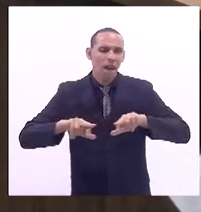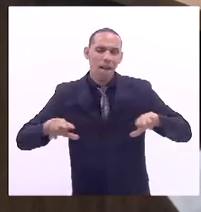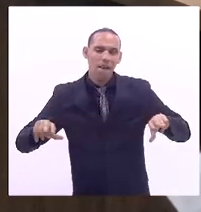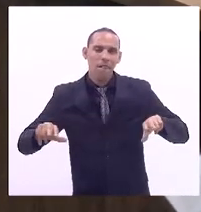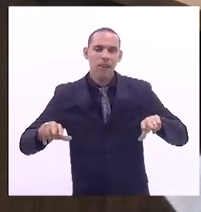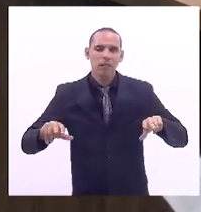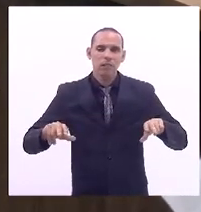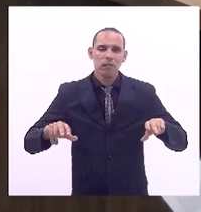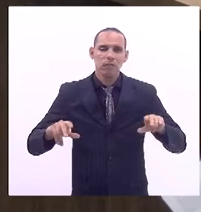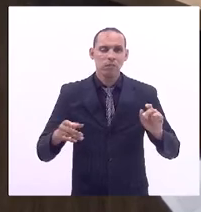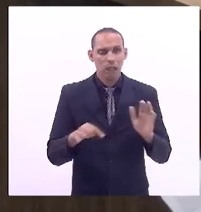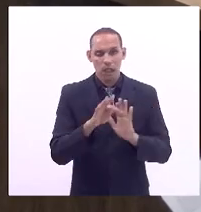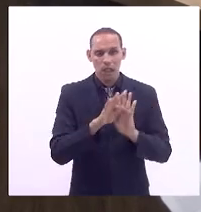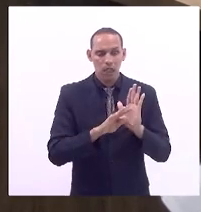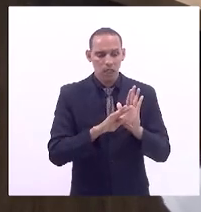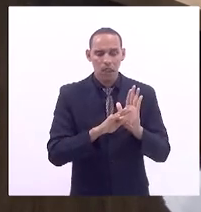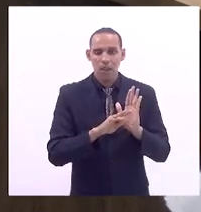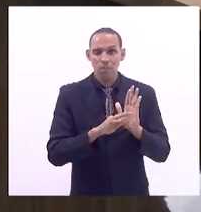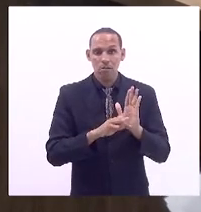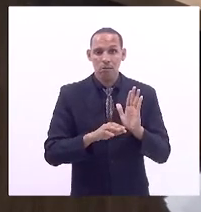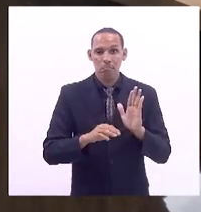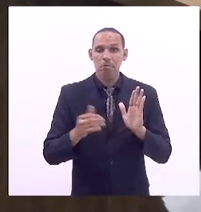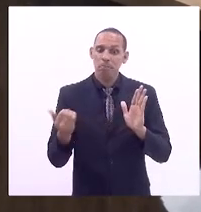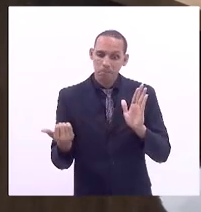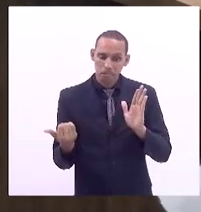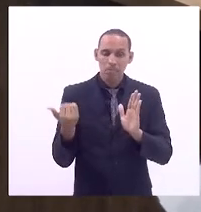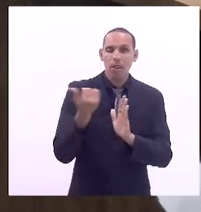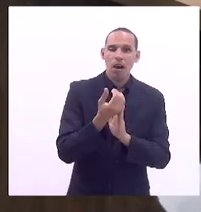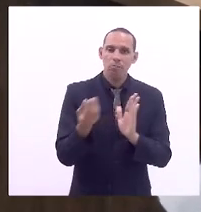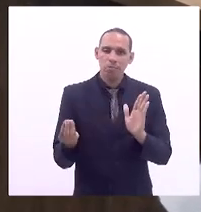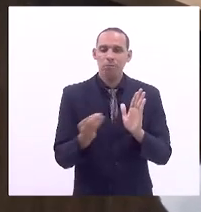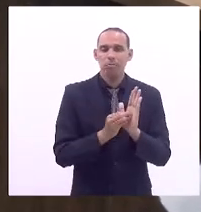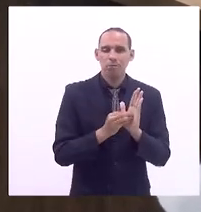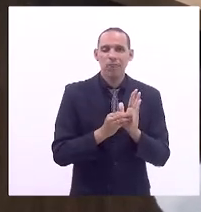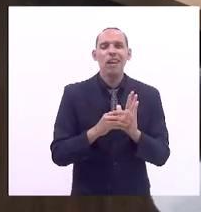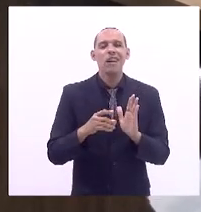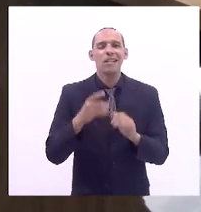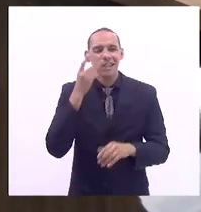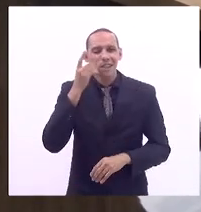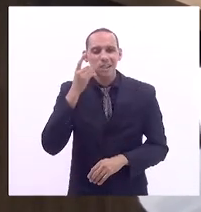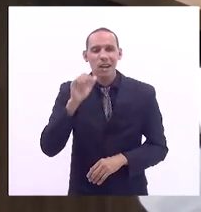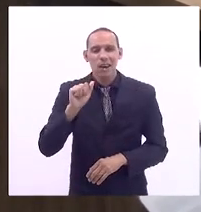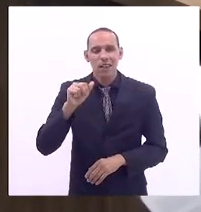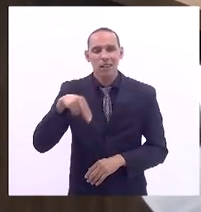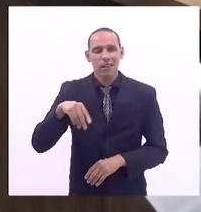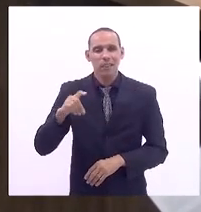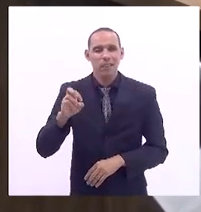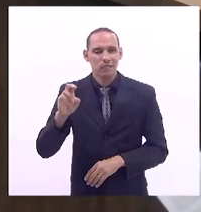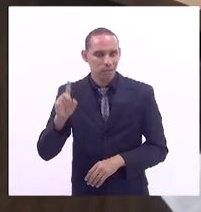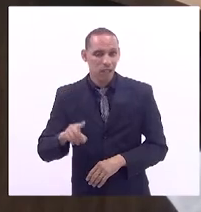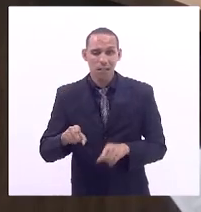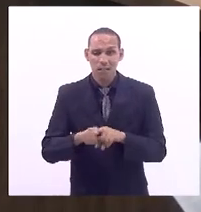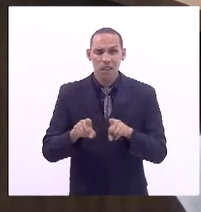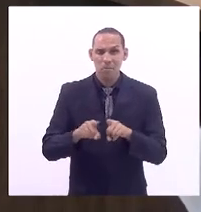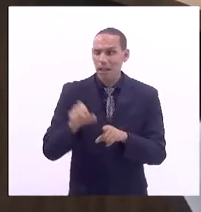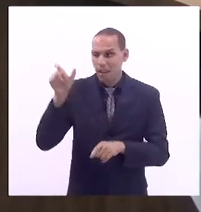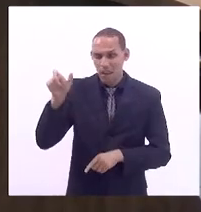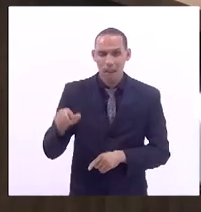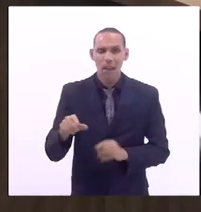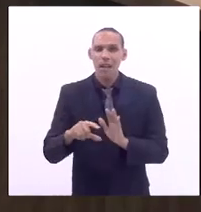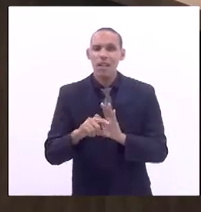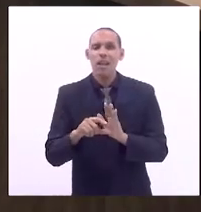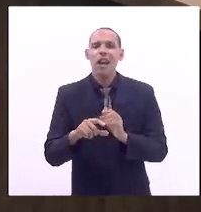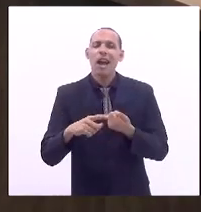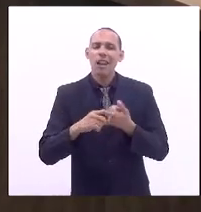dos que vieram no texto original da lei do deputado André Correia e além daqueles que o próprio André Correia no artigo